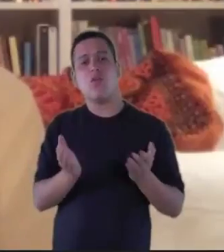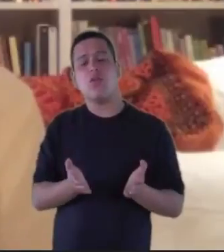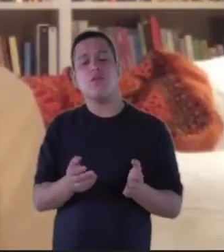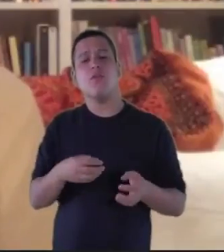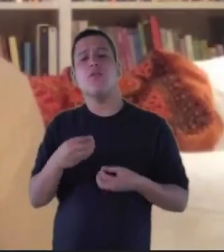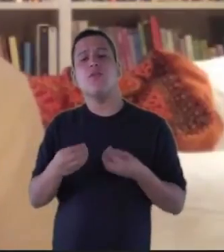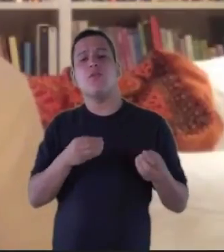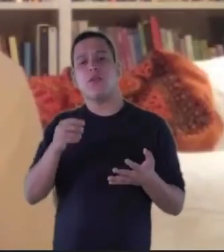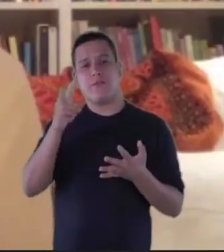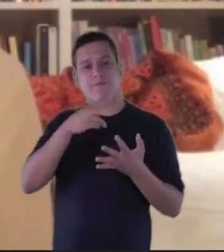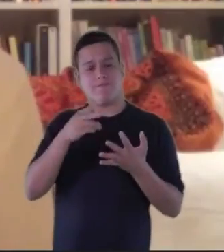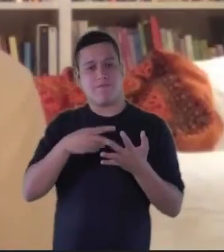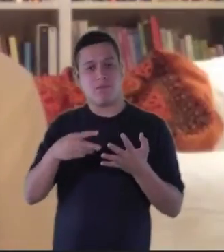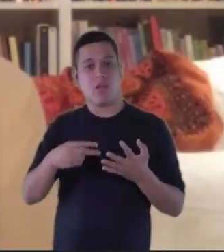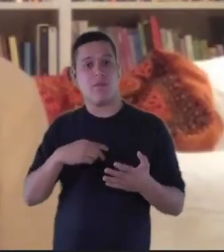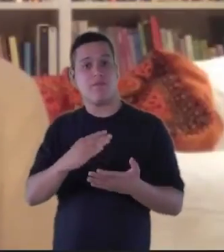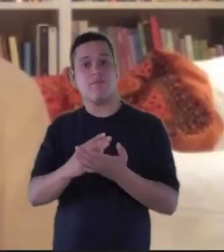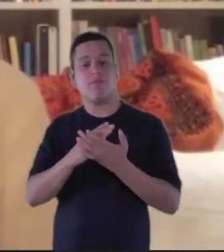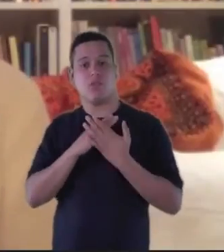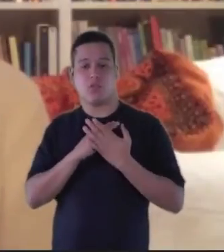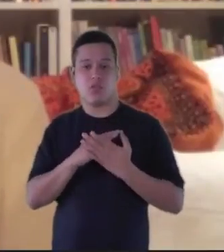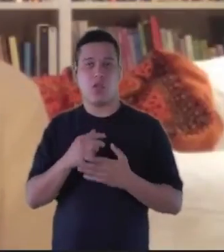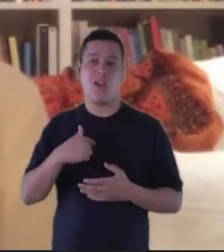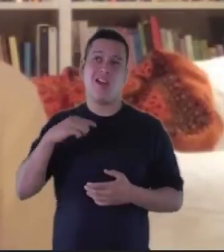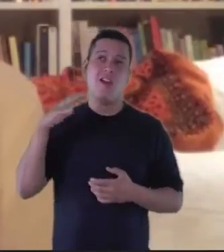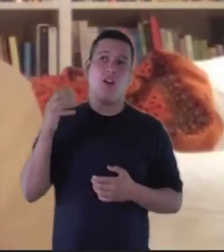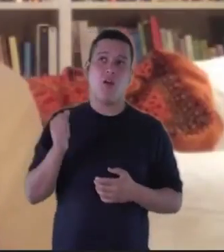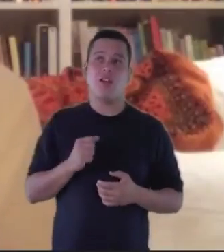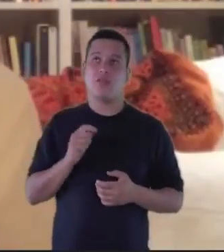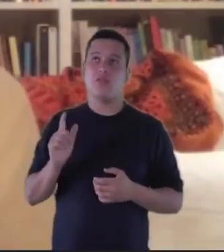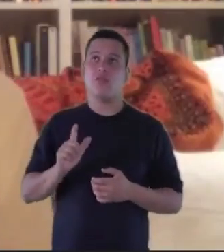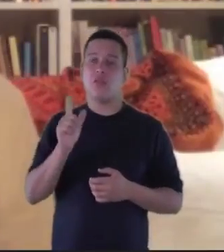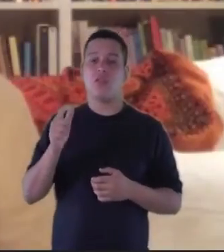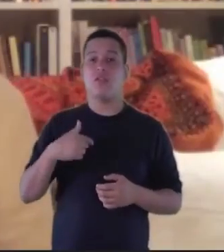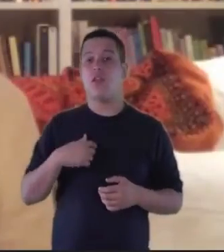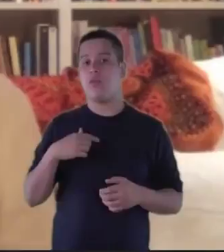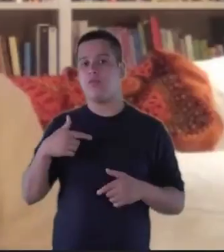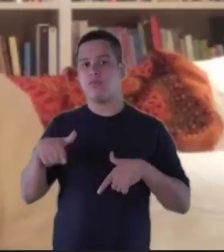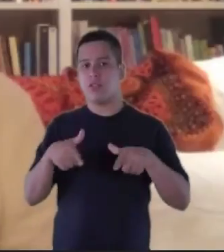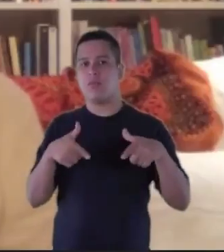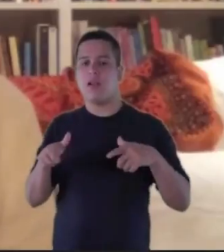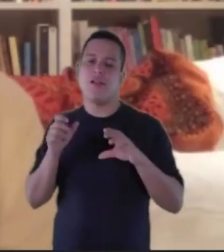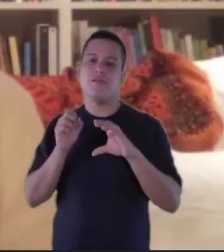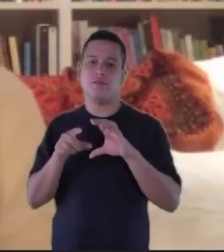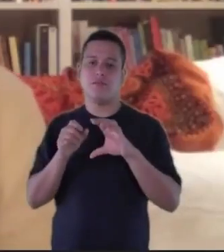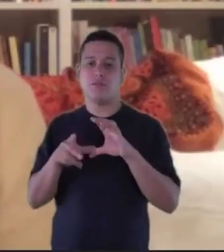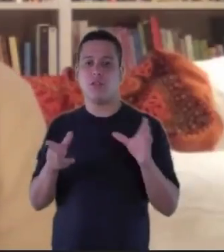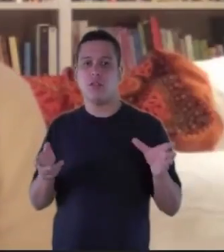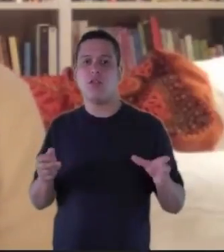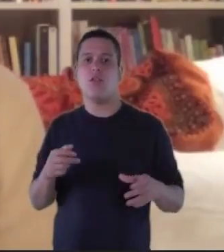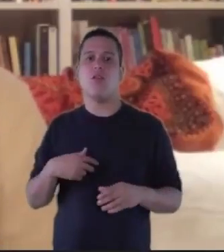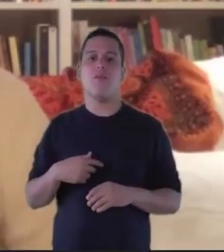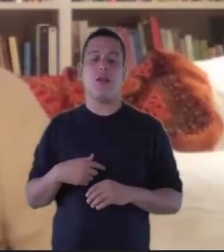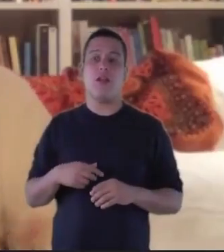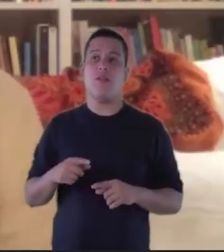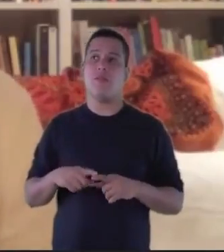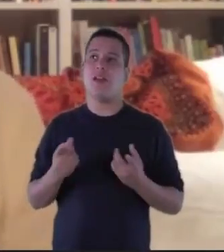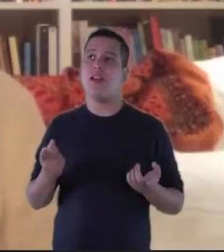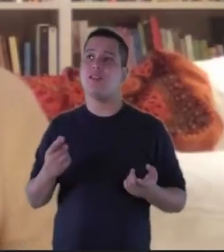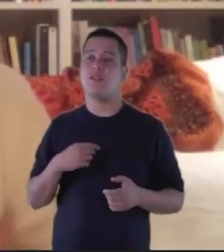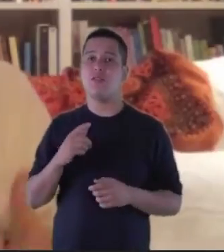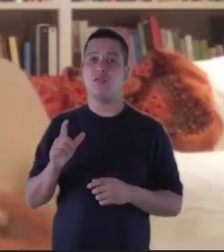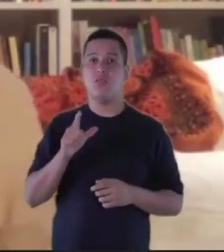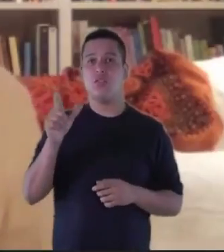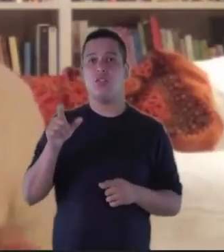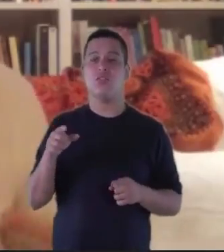E eu acho que eu certamente sou atriz também por causa dos livros que eu li, das histórias que me